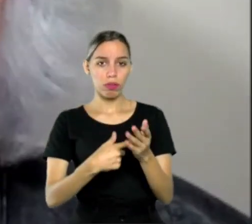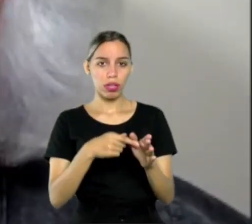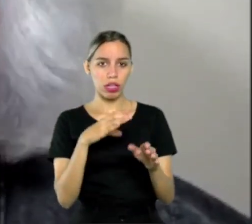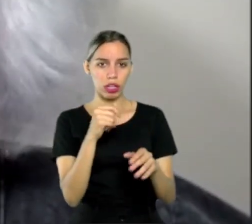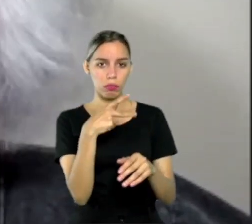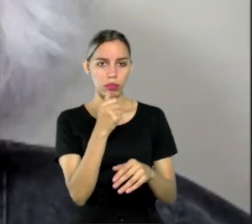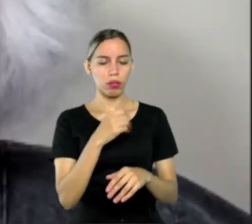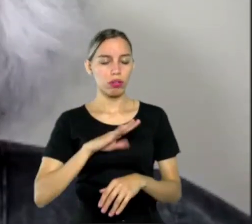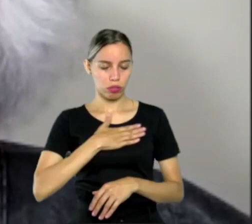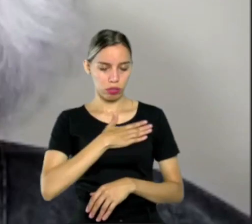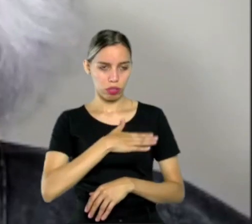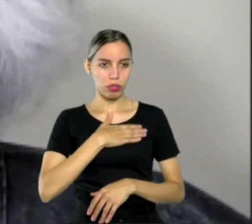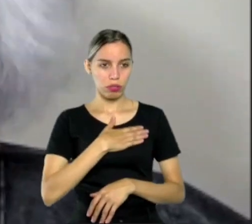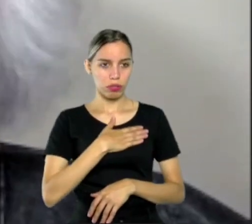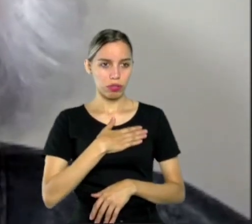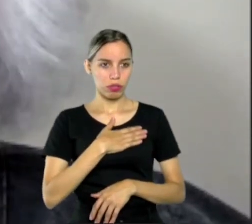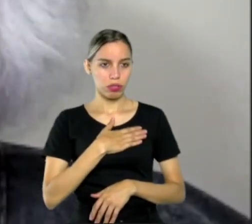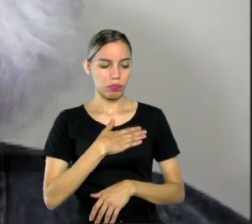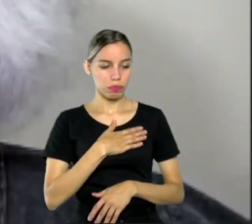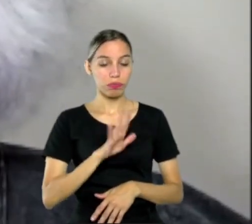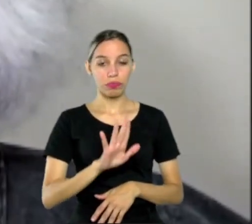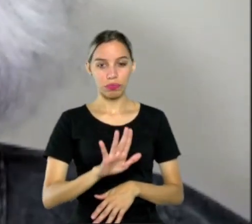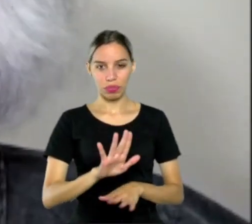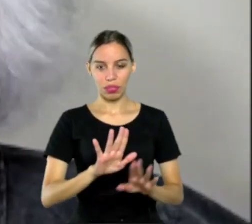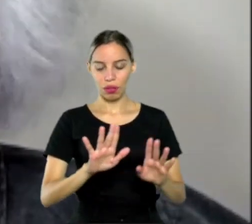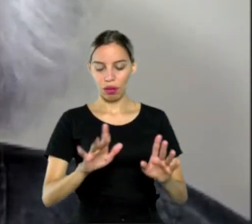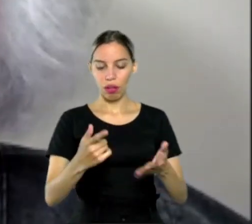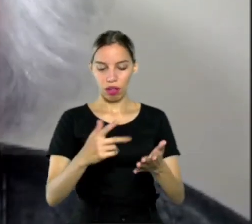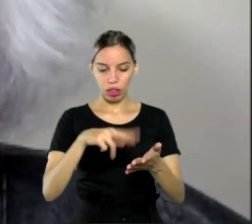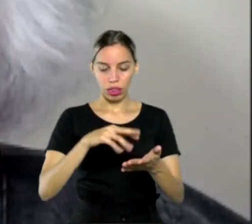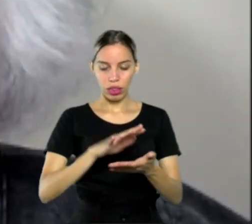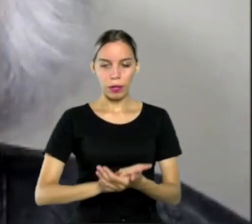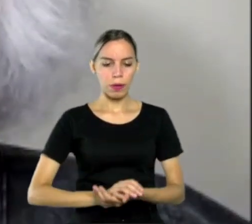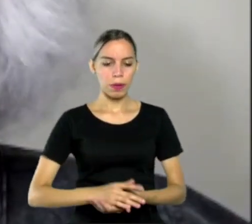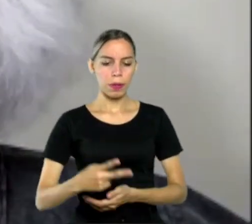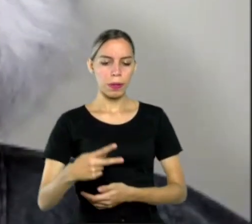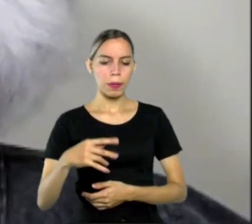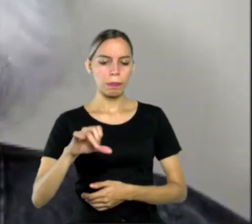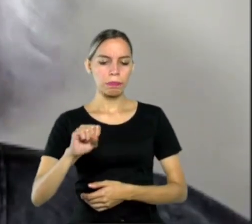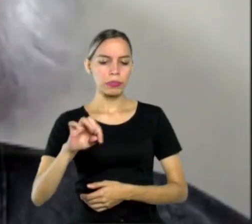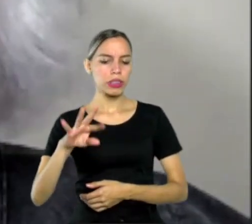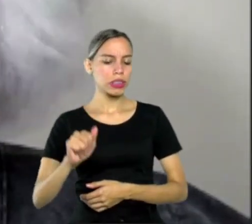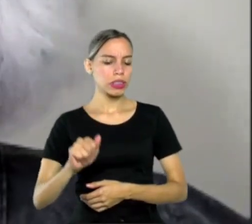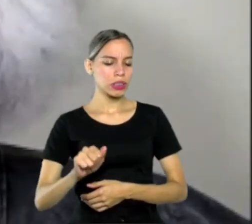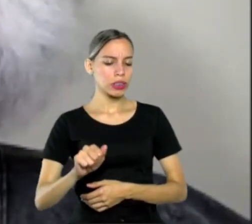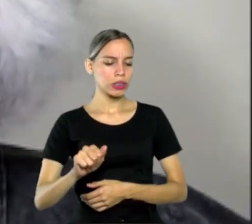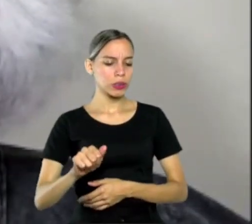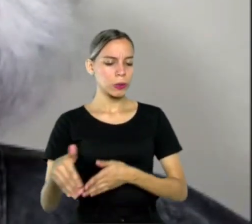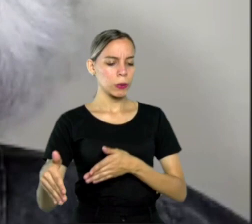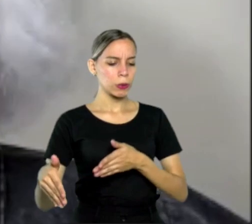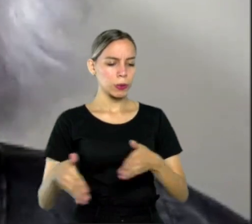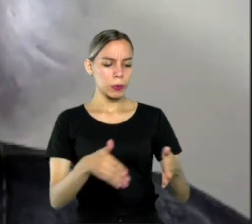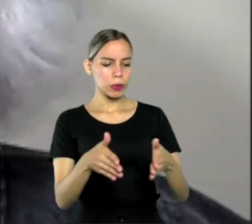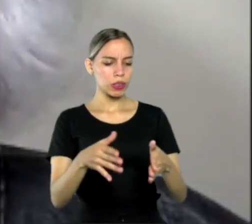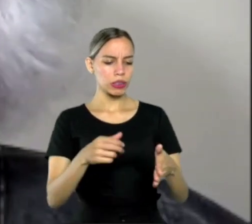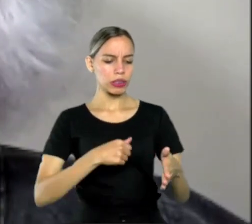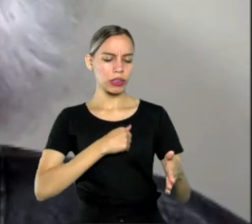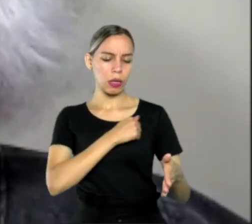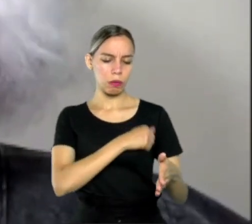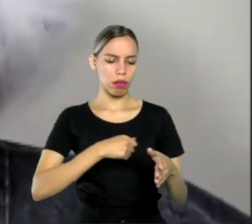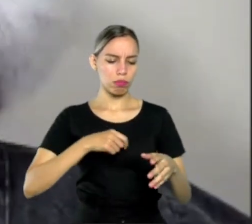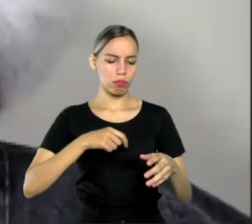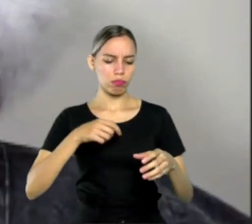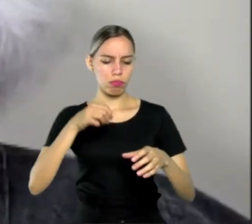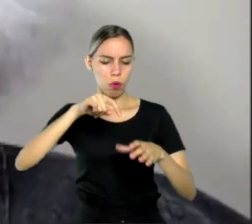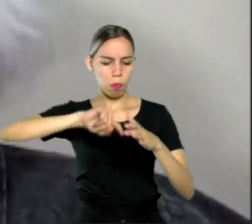Pistas. Cada saudade um buraco, um oco, um vazio, um furo.